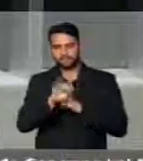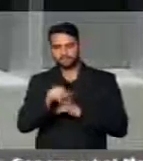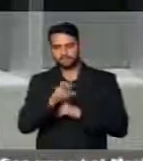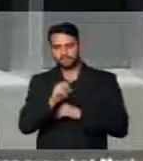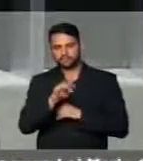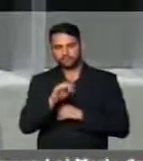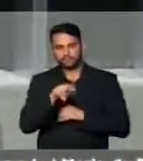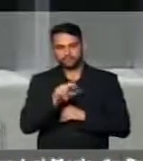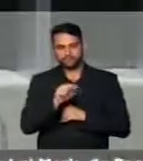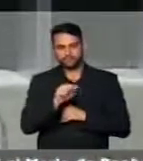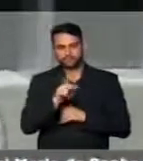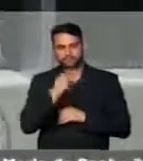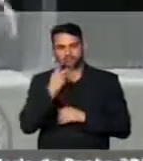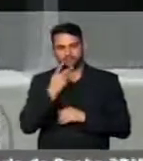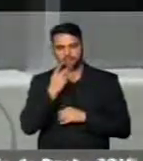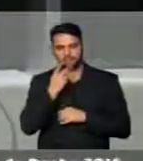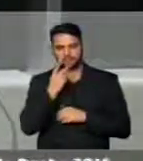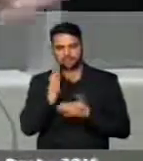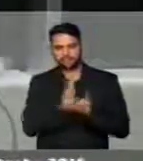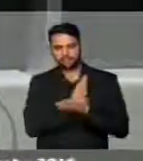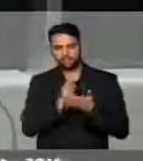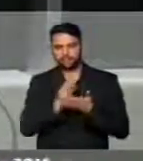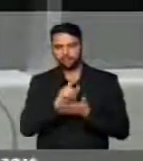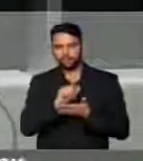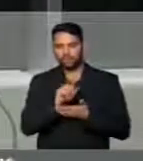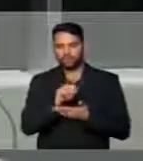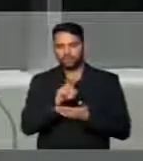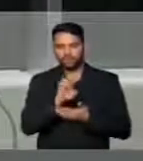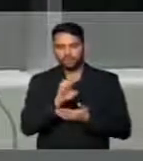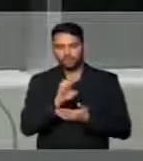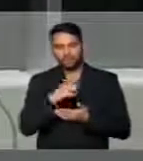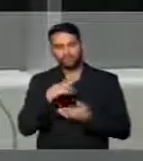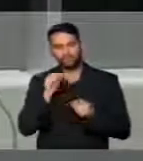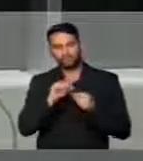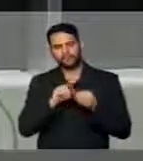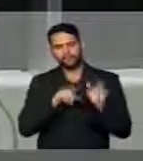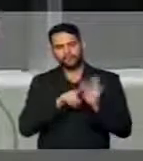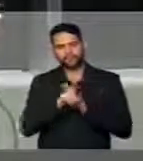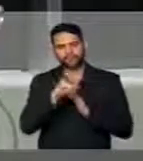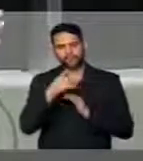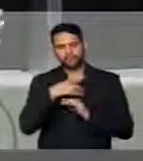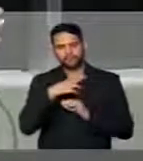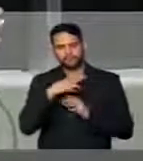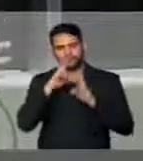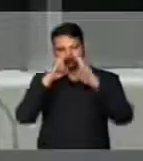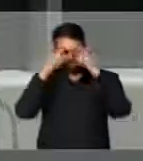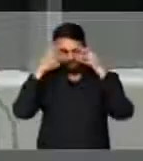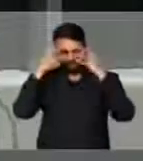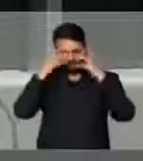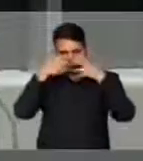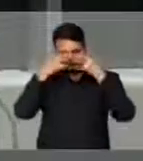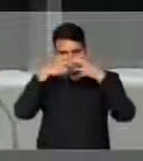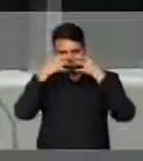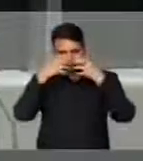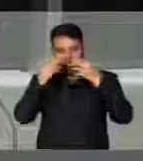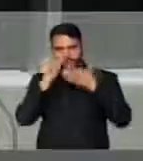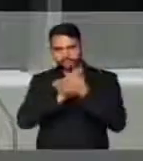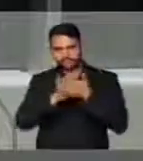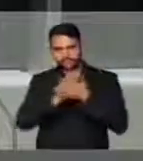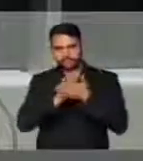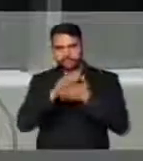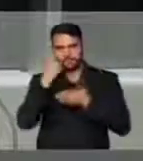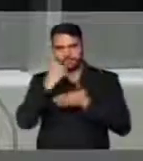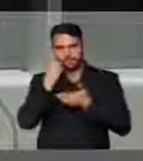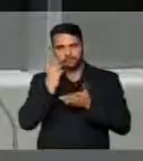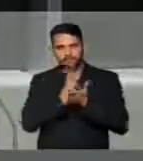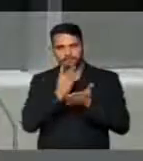Santana, que falam de um tal golpe. Eu fico perguntando se o neurônio desses parlamentares funciona da